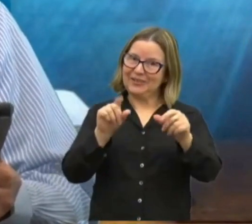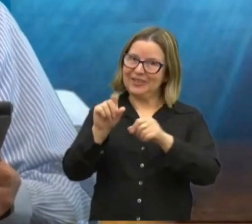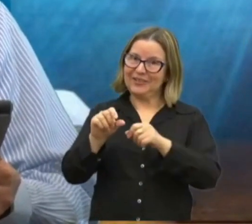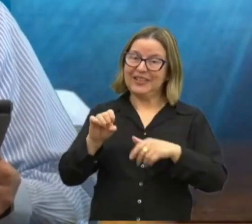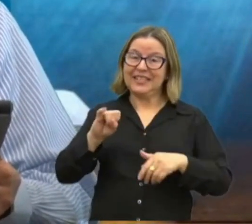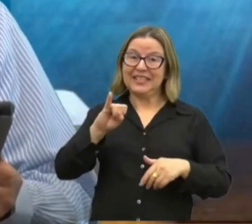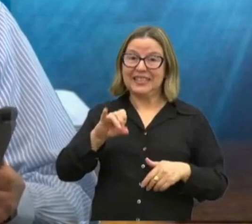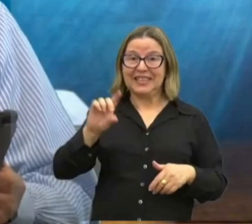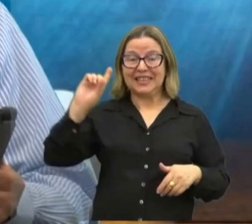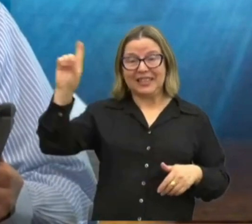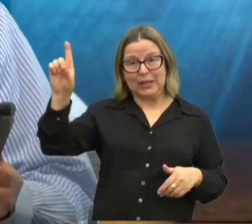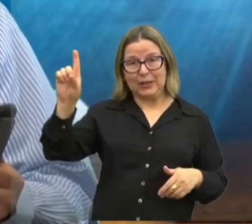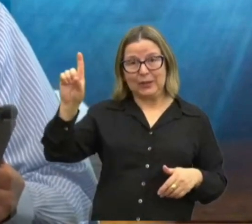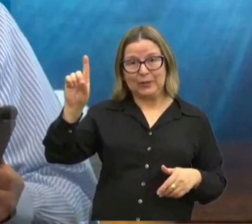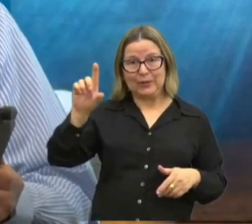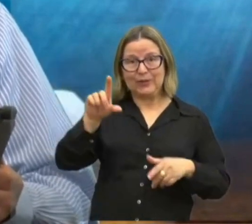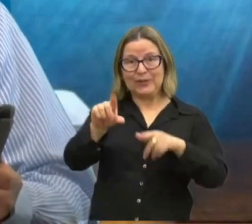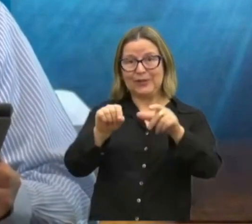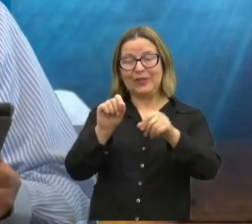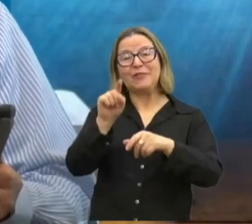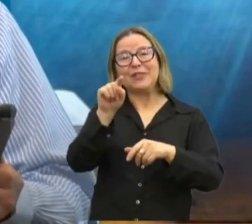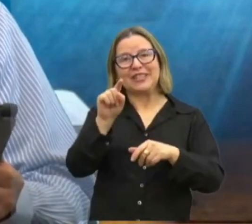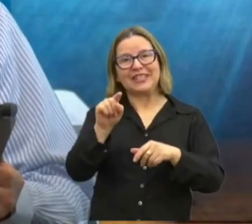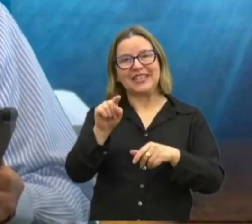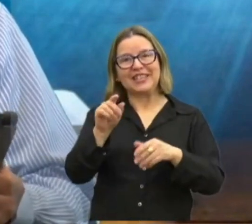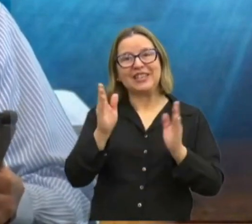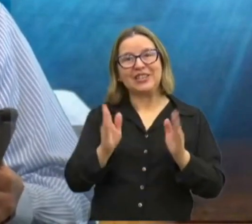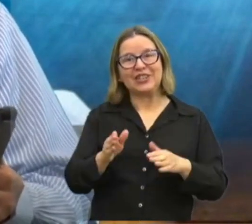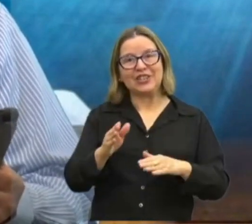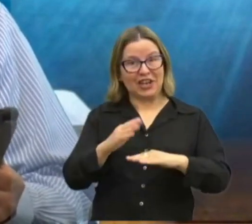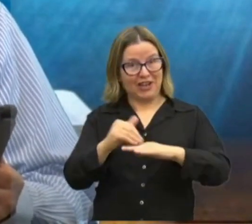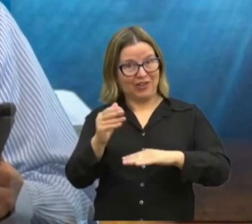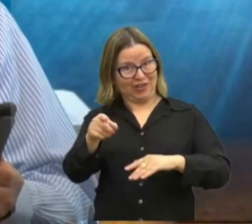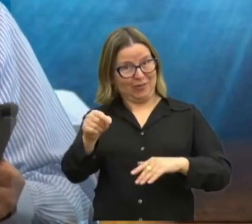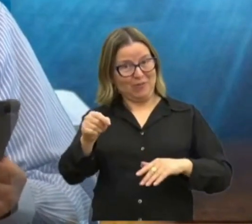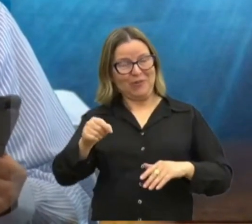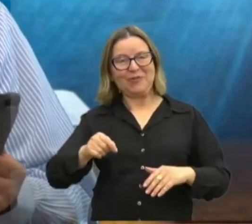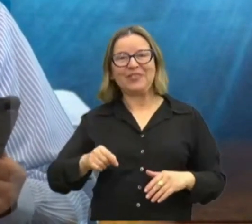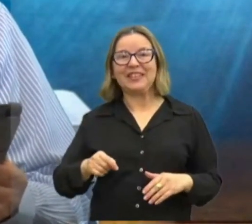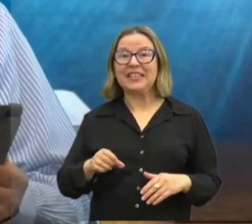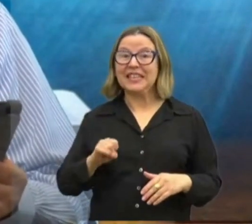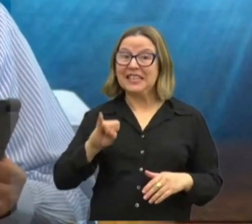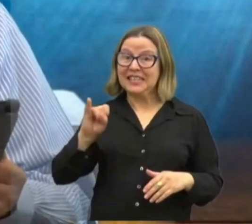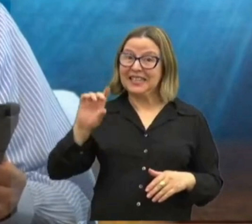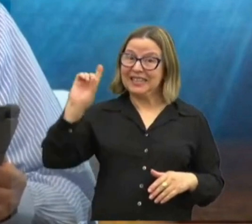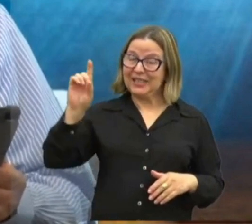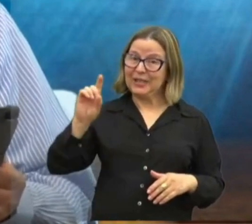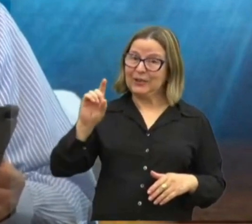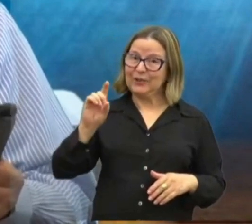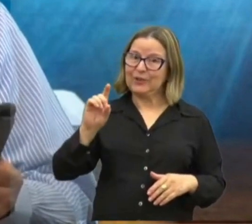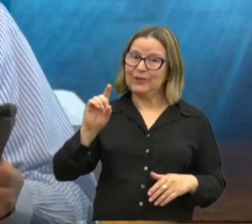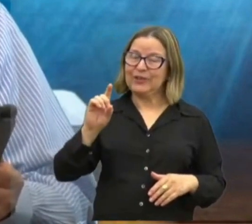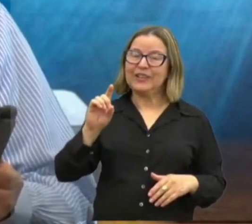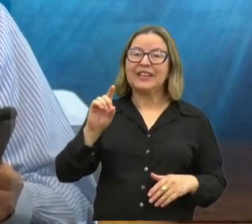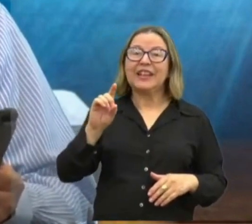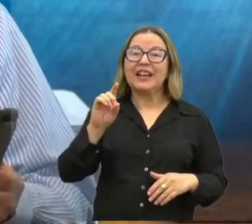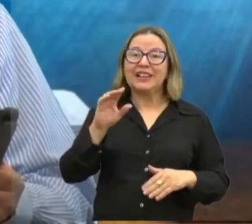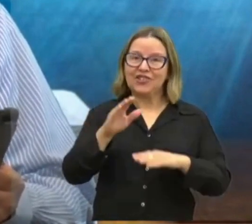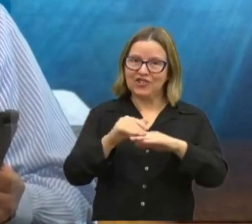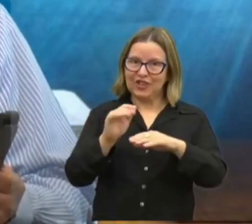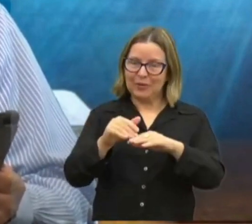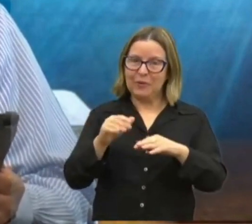predestinou, Deus o chamou. Se Deus o chamou, Deus também o justificou. E se